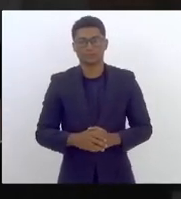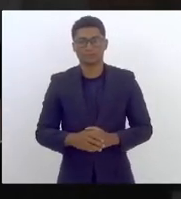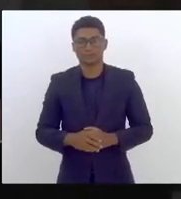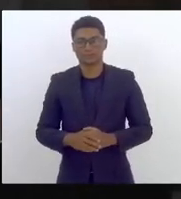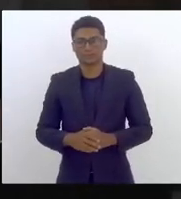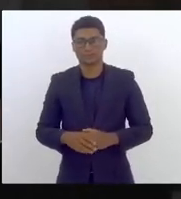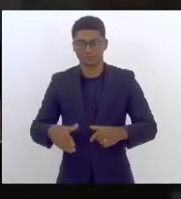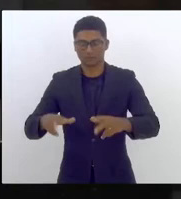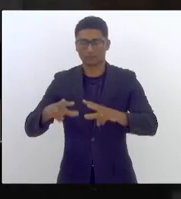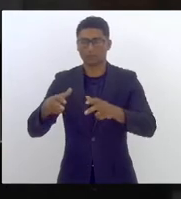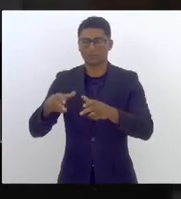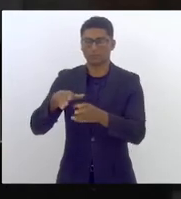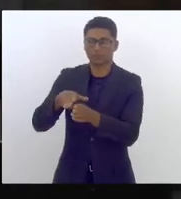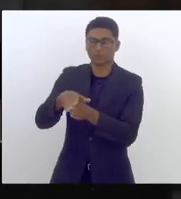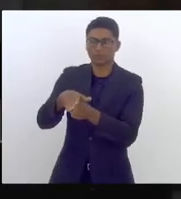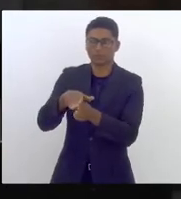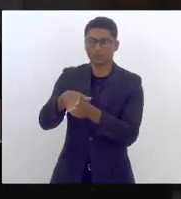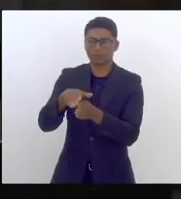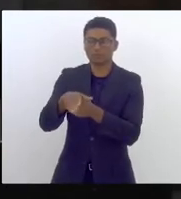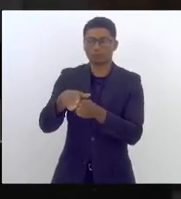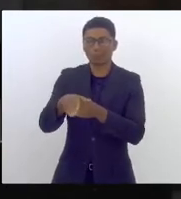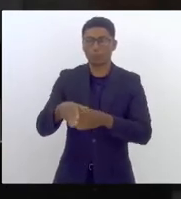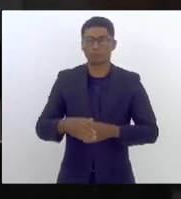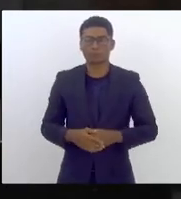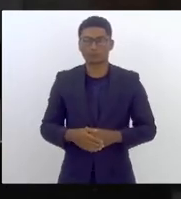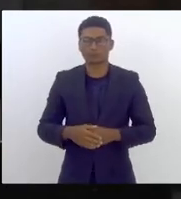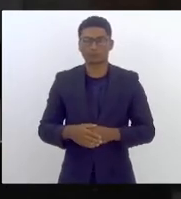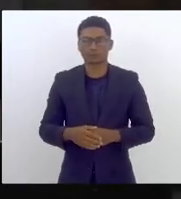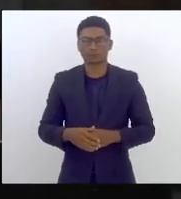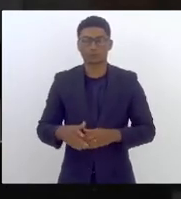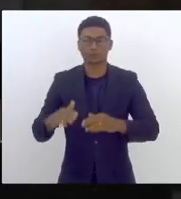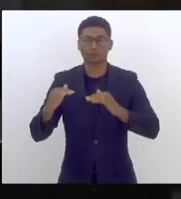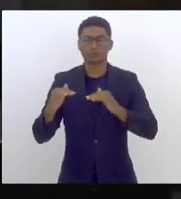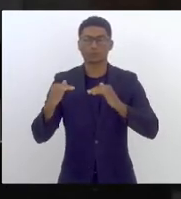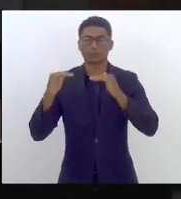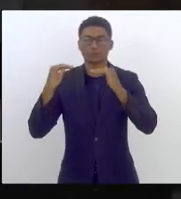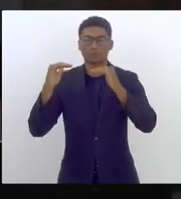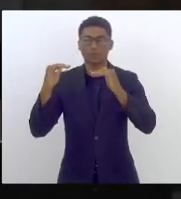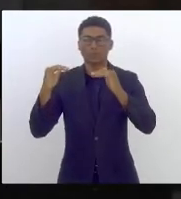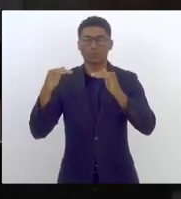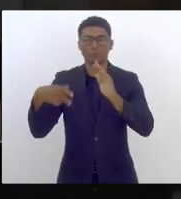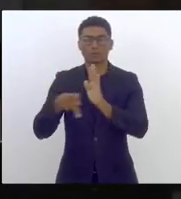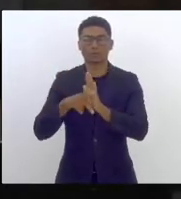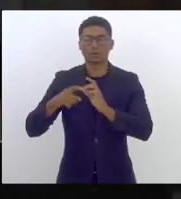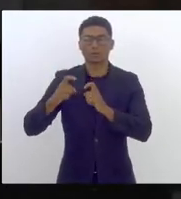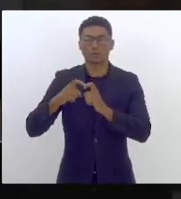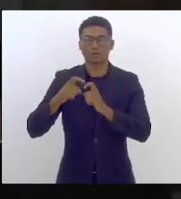o conselho superior de medicina